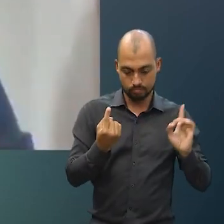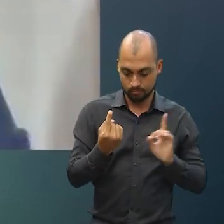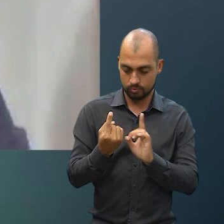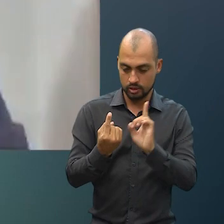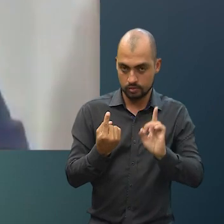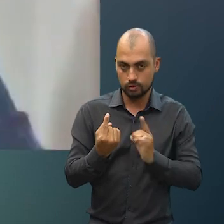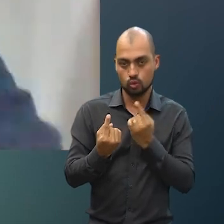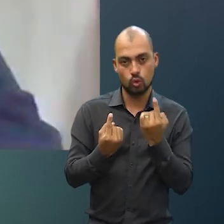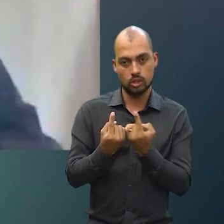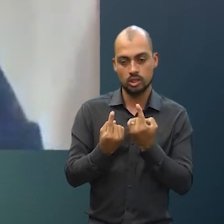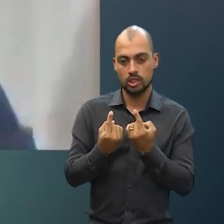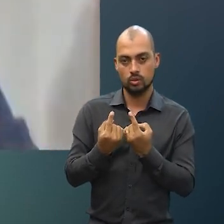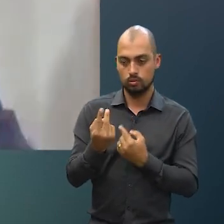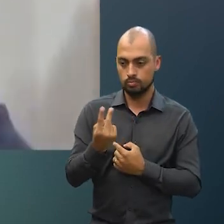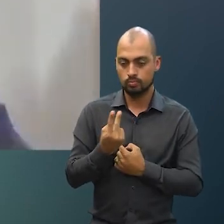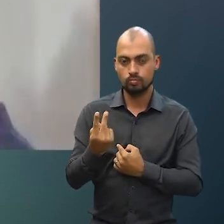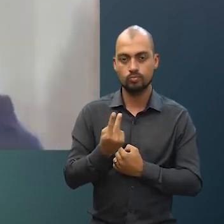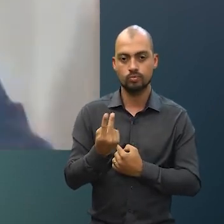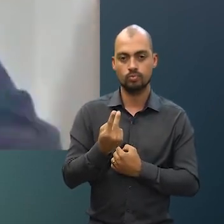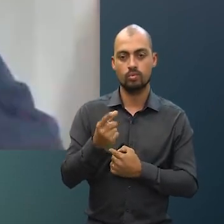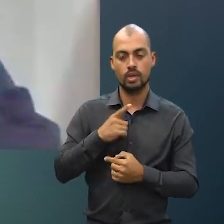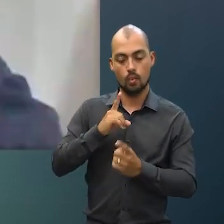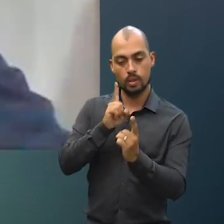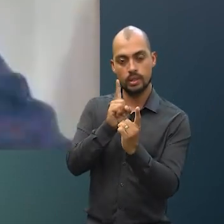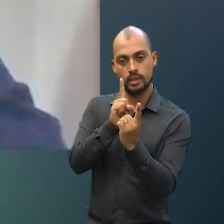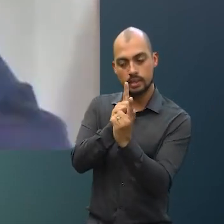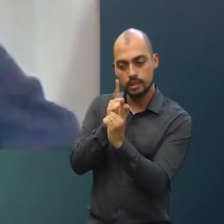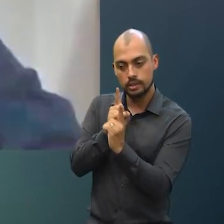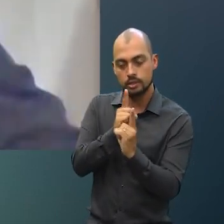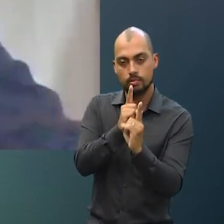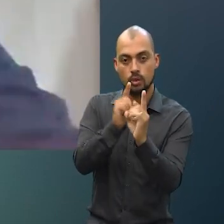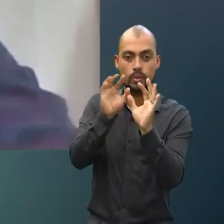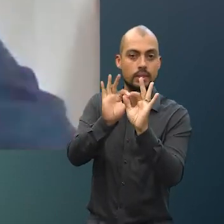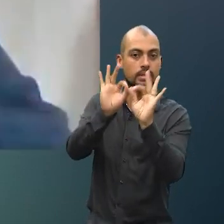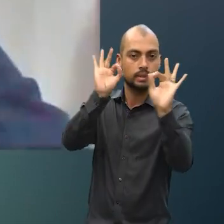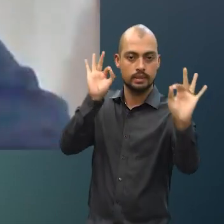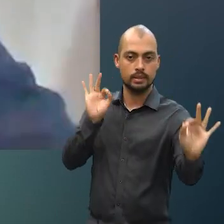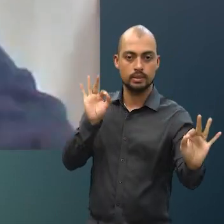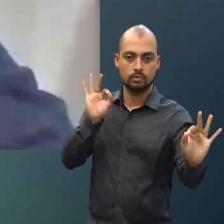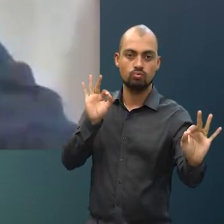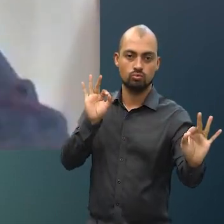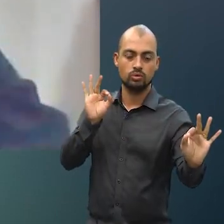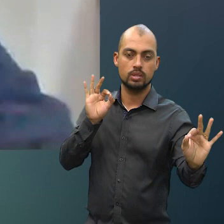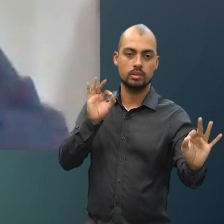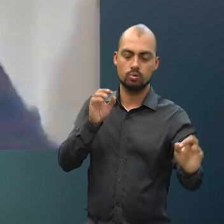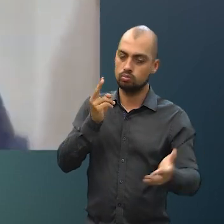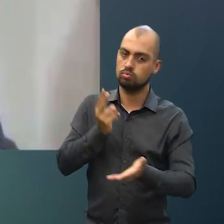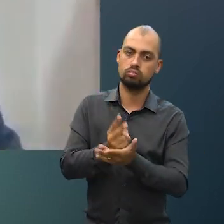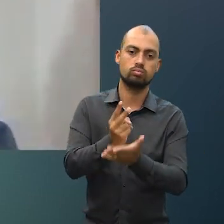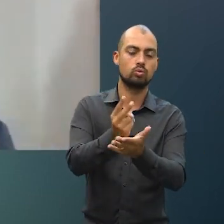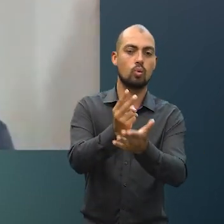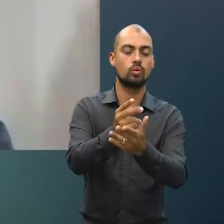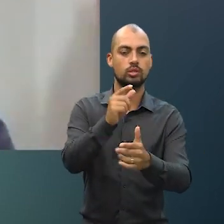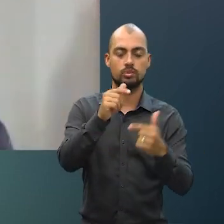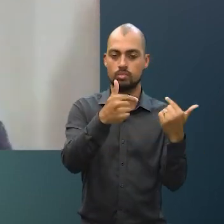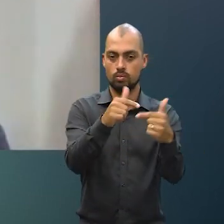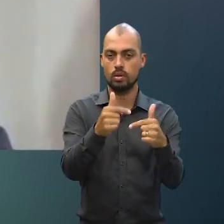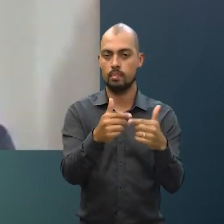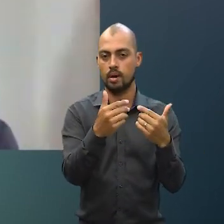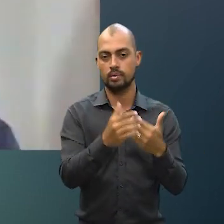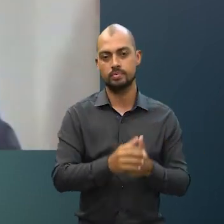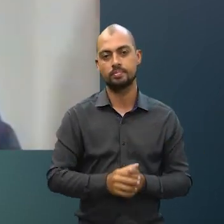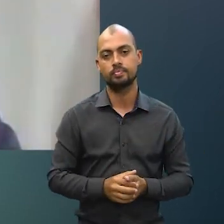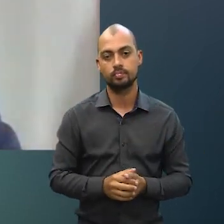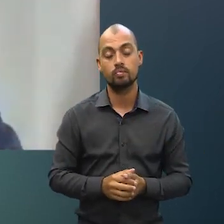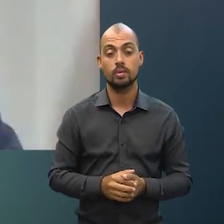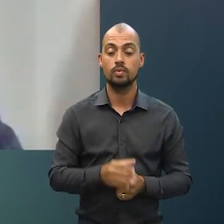meu cliente, né? Eu vou ter esse atendimento à distância para que ela possa continuar com esse serviço. Então,